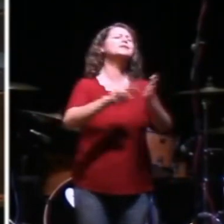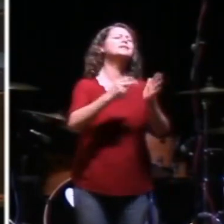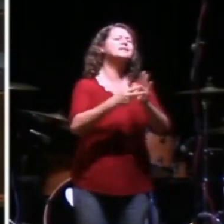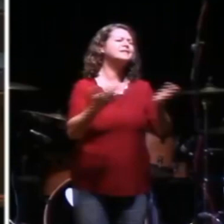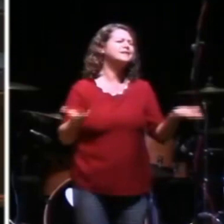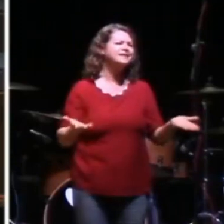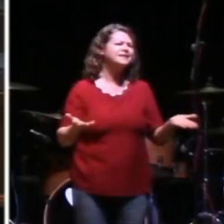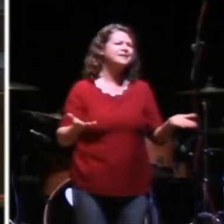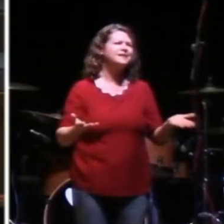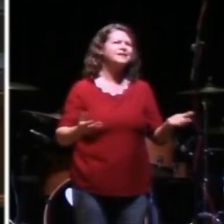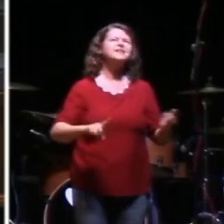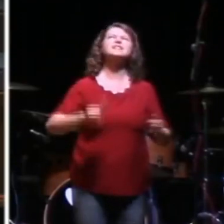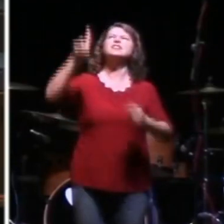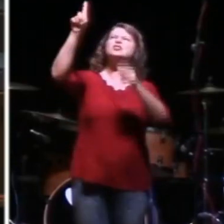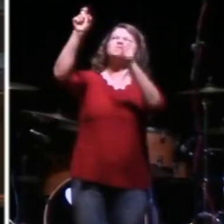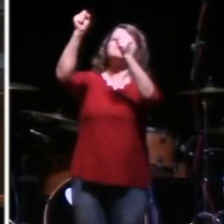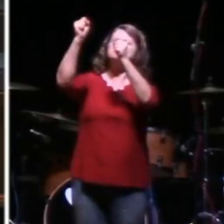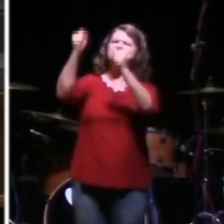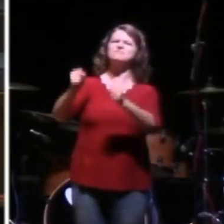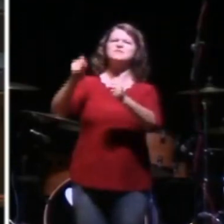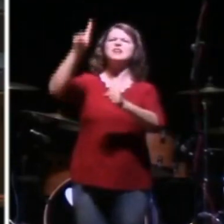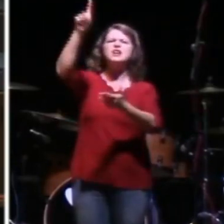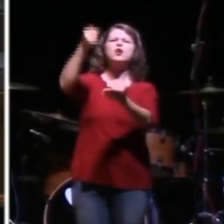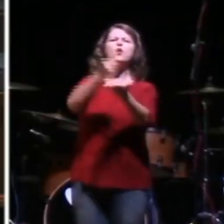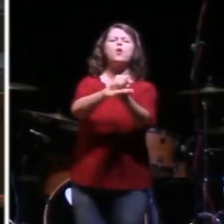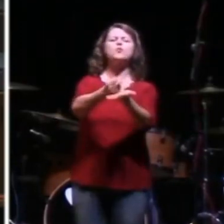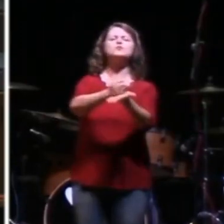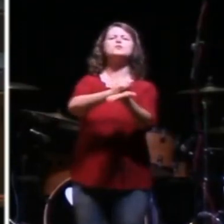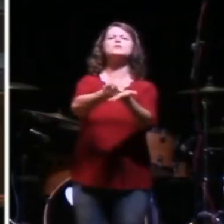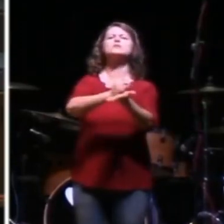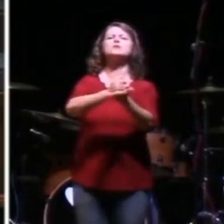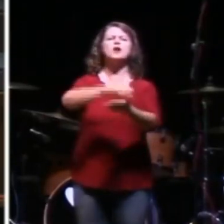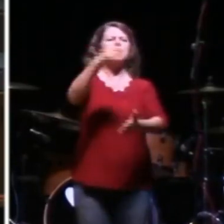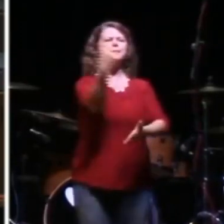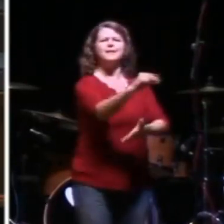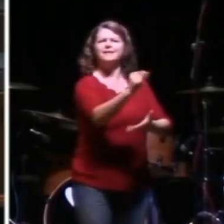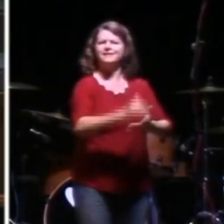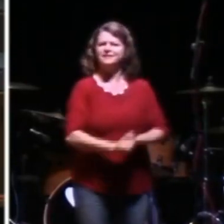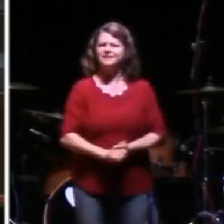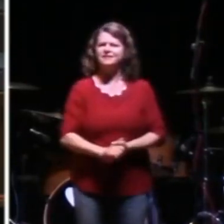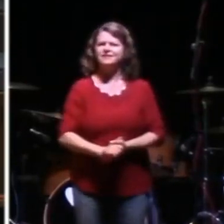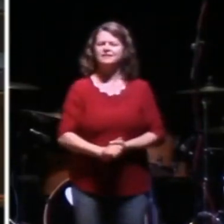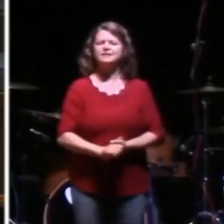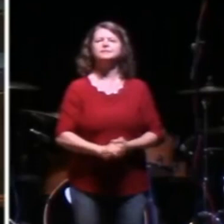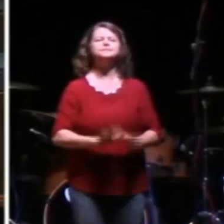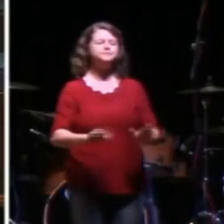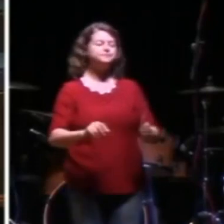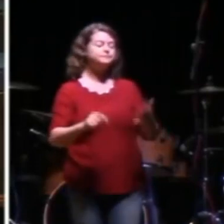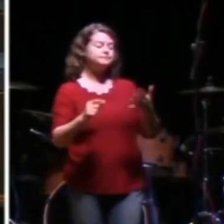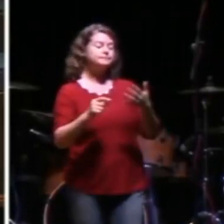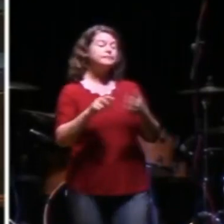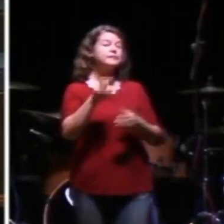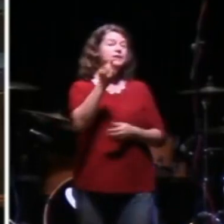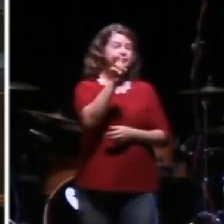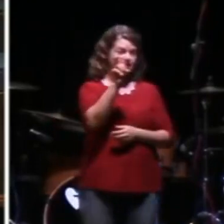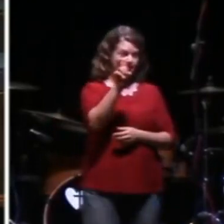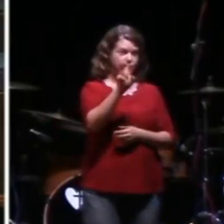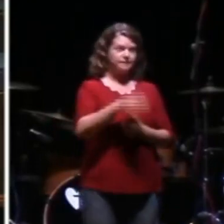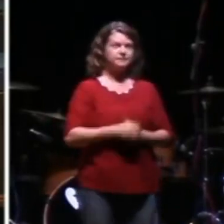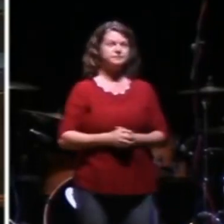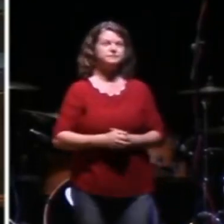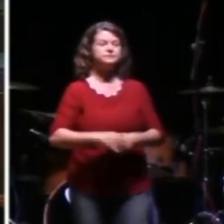que controla as pragas querido é por isso que o chamado arrependimento ele é tão vivo no circo tem a peste sobre os